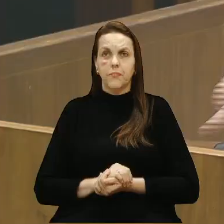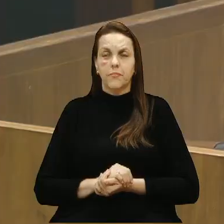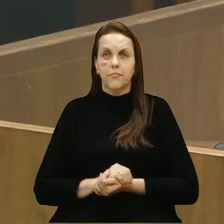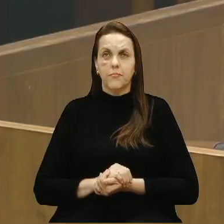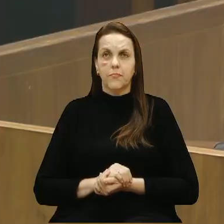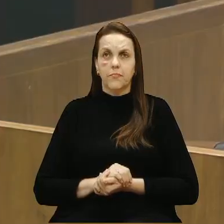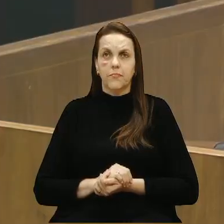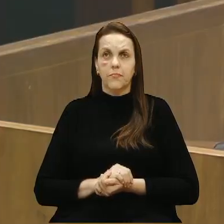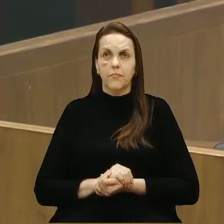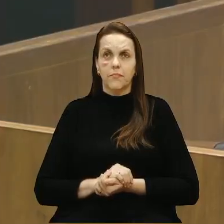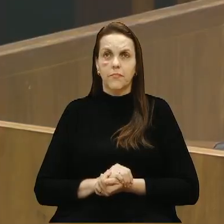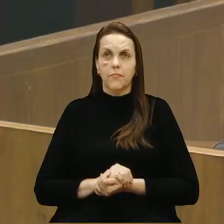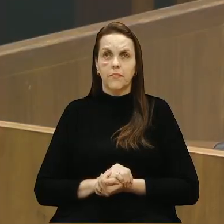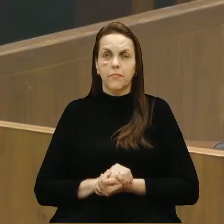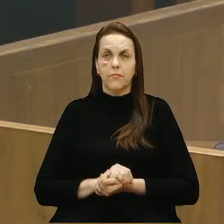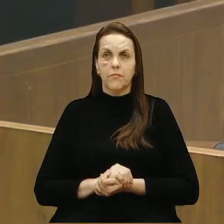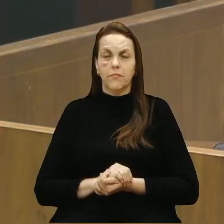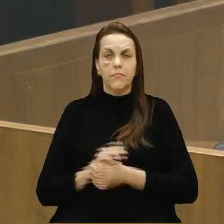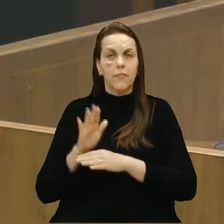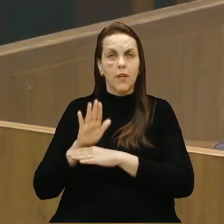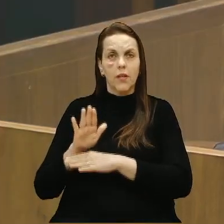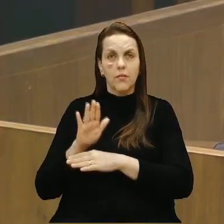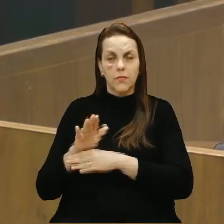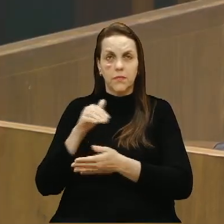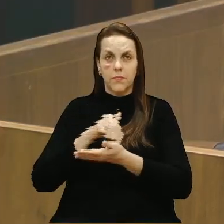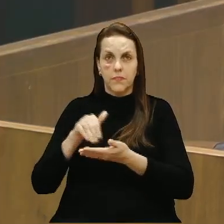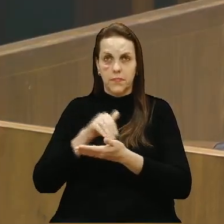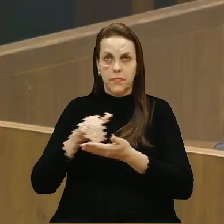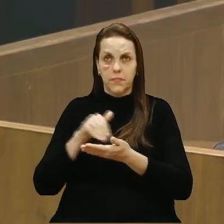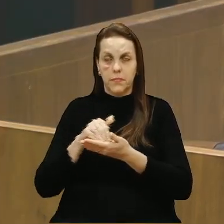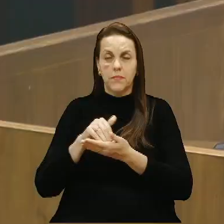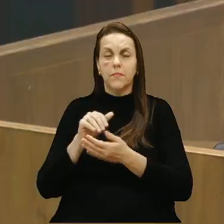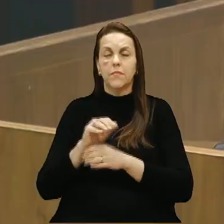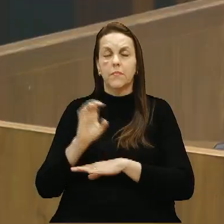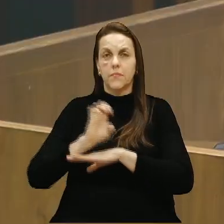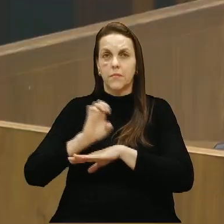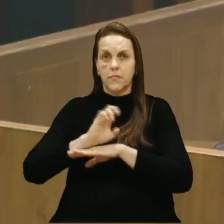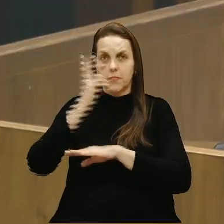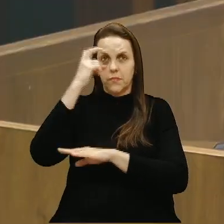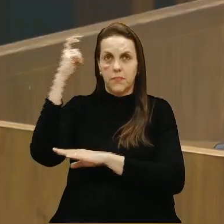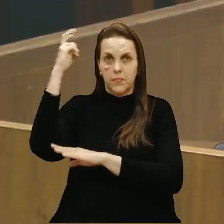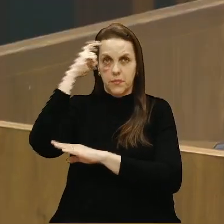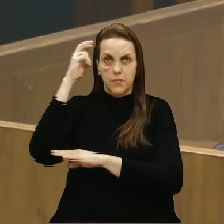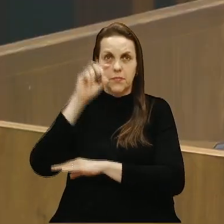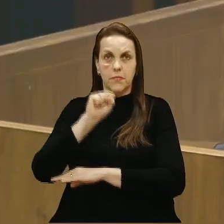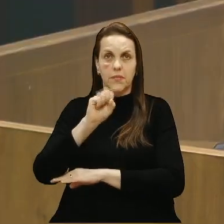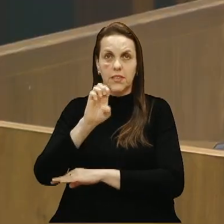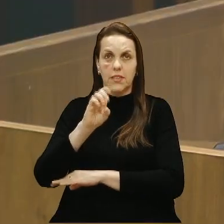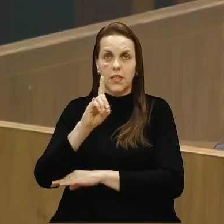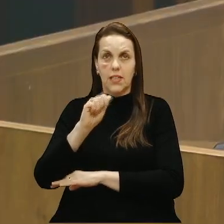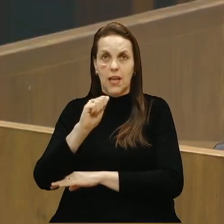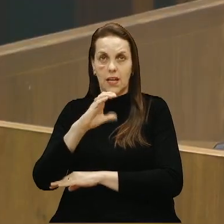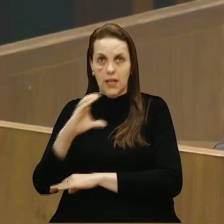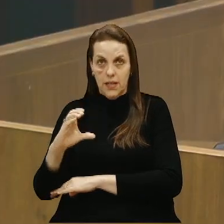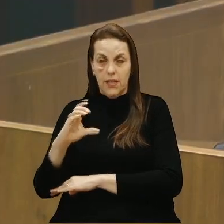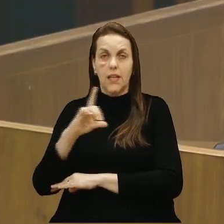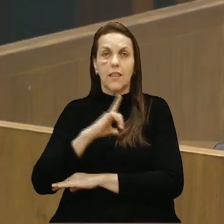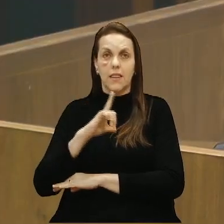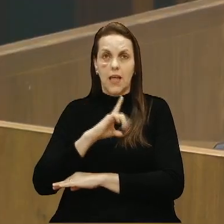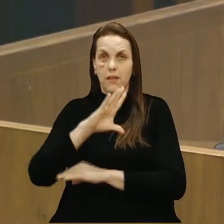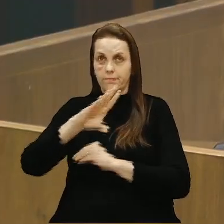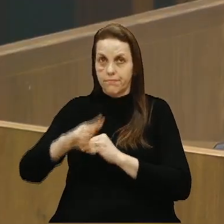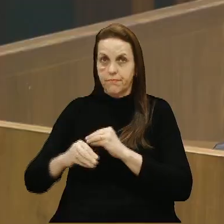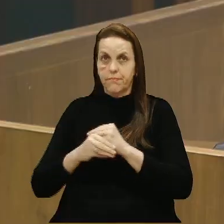Obrigada. A assessoria da Secretaria Estadual de Cultura, SEDAC, afirma que a unidade de Caxias terá a formalização de um aditivo que